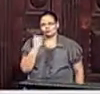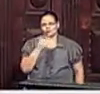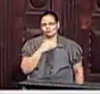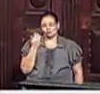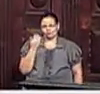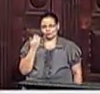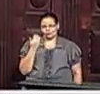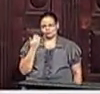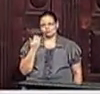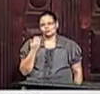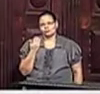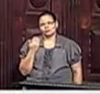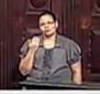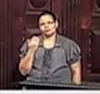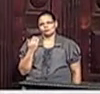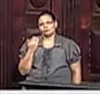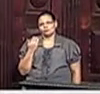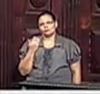em serviço,